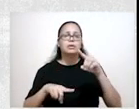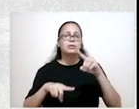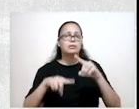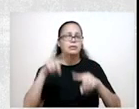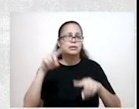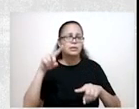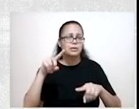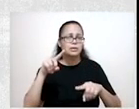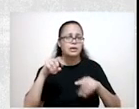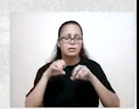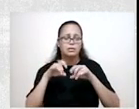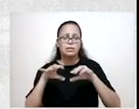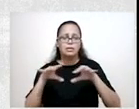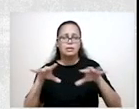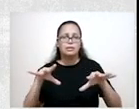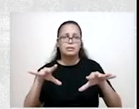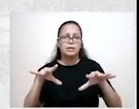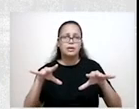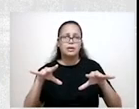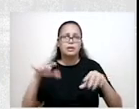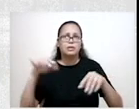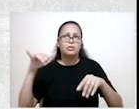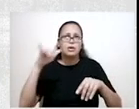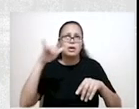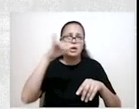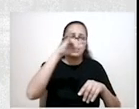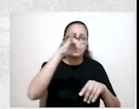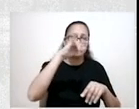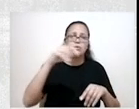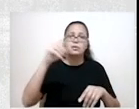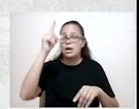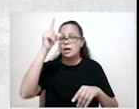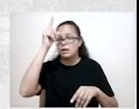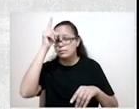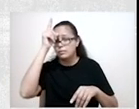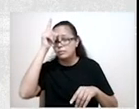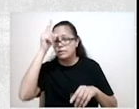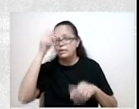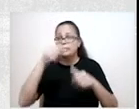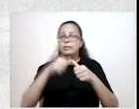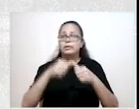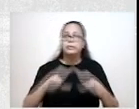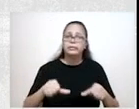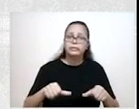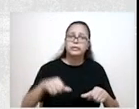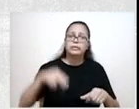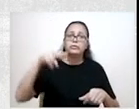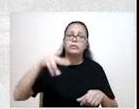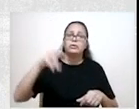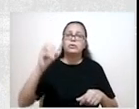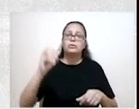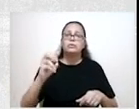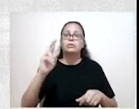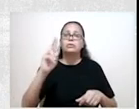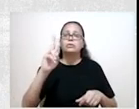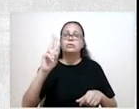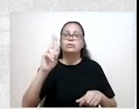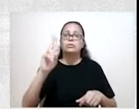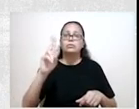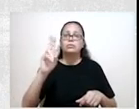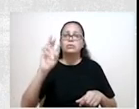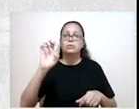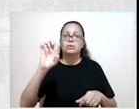blindados e aéreos, a Alemanha ocupou a Noruega, a Dinamarca, a Holanda,